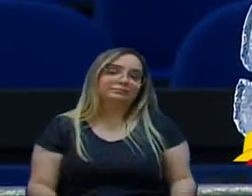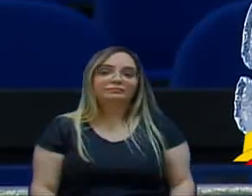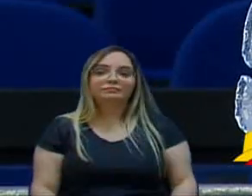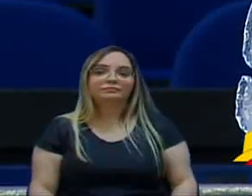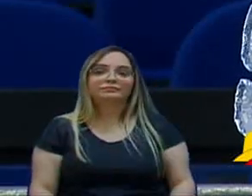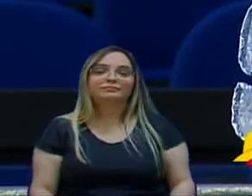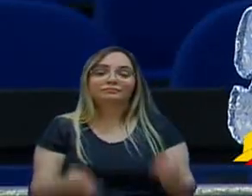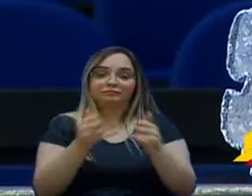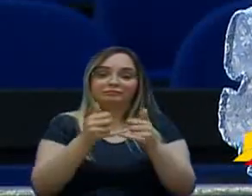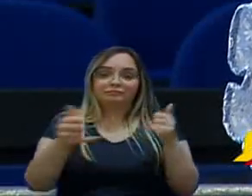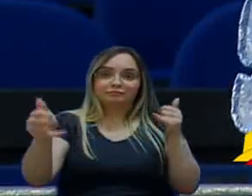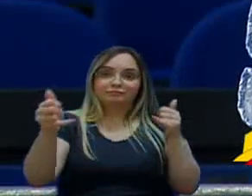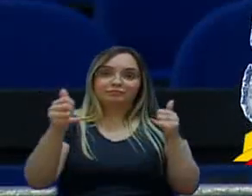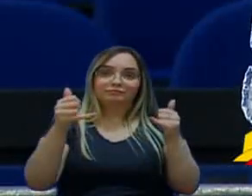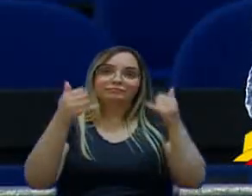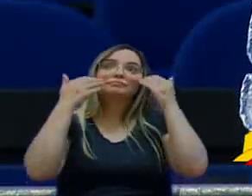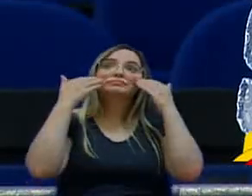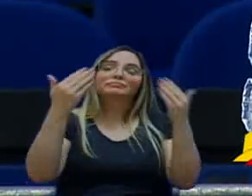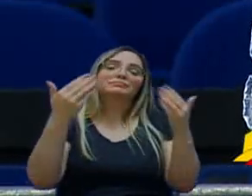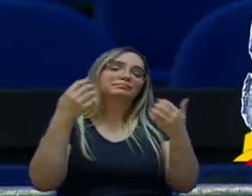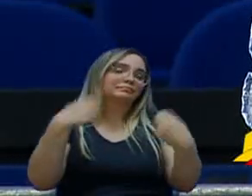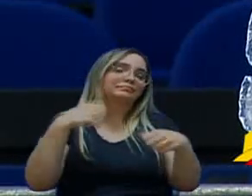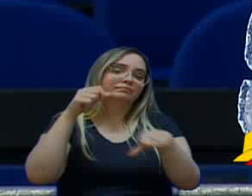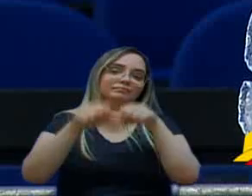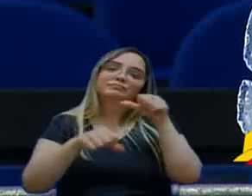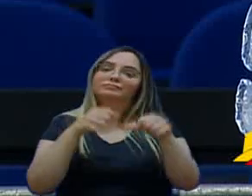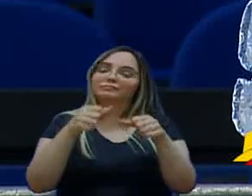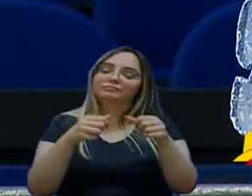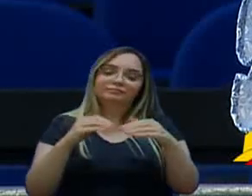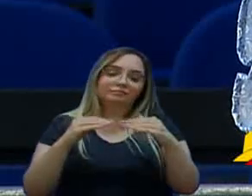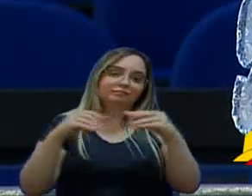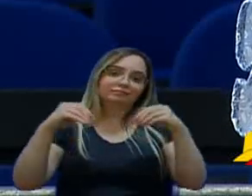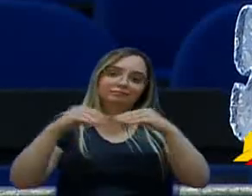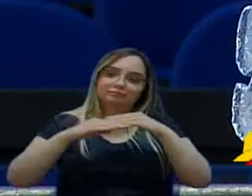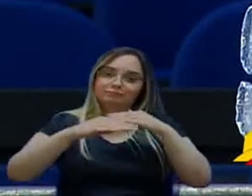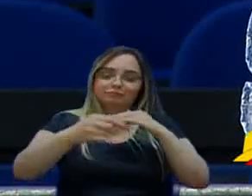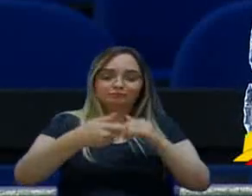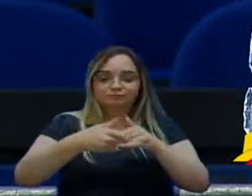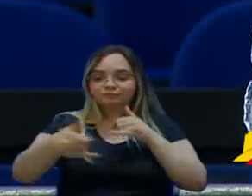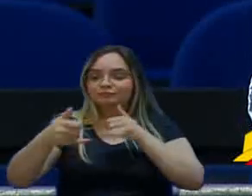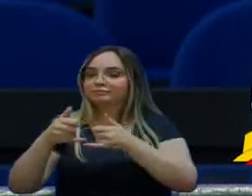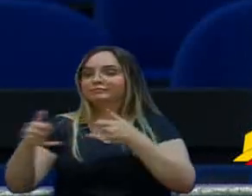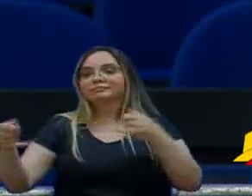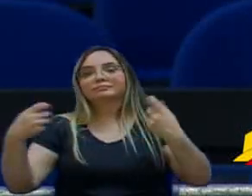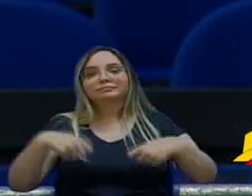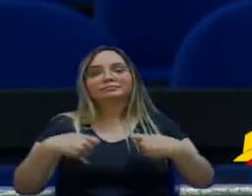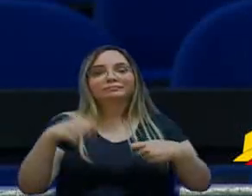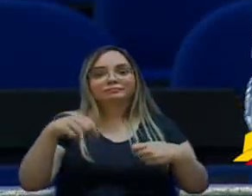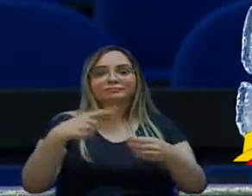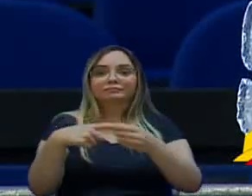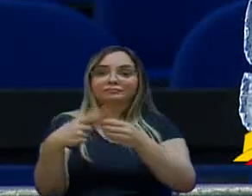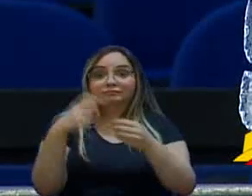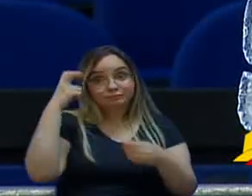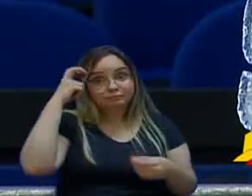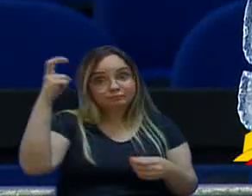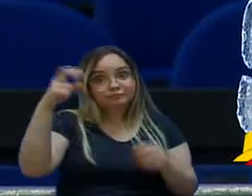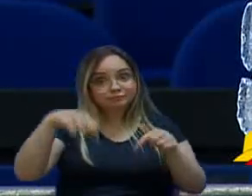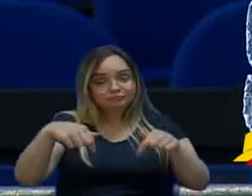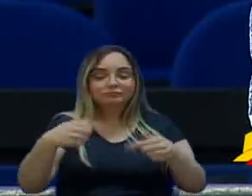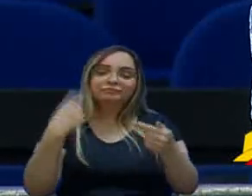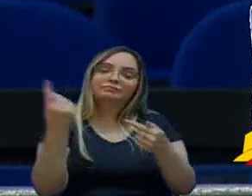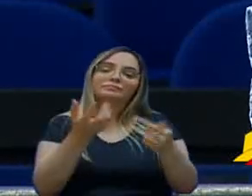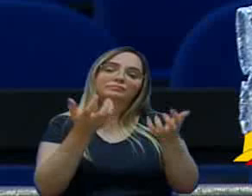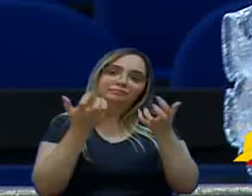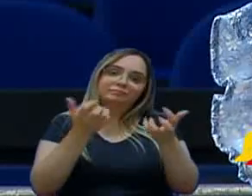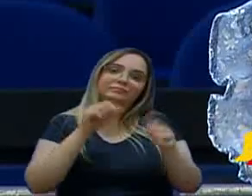Essa fiação elétrica exposta, nós vamos ter que mudar gradativamente. Se é uma cidade moderna, inteligente, como tantas outras, nós